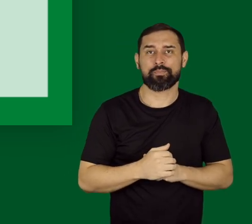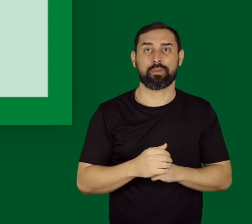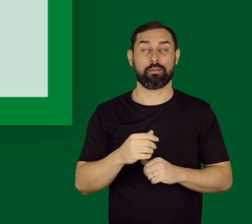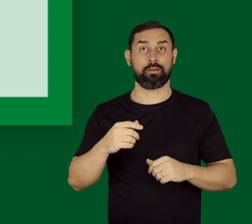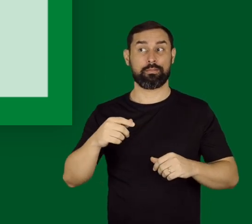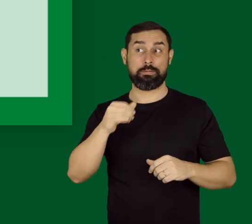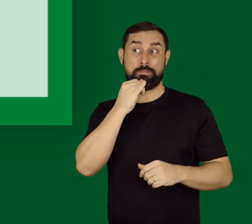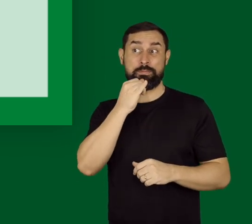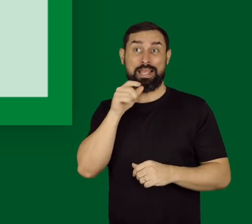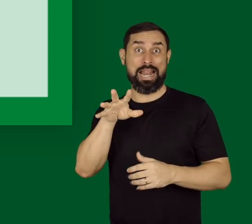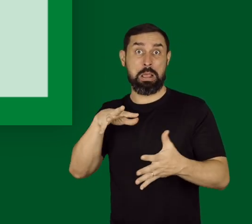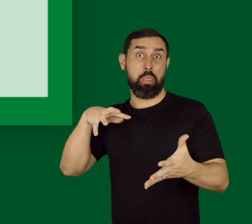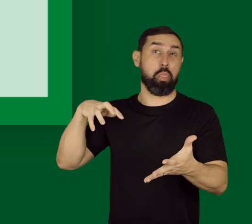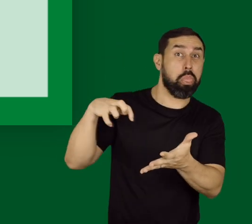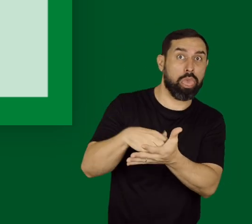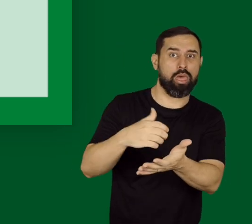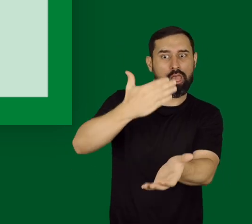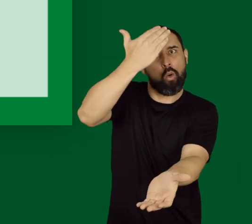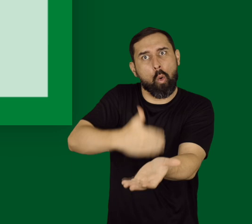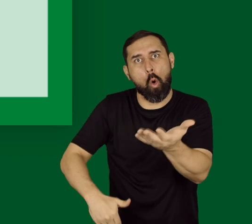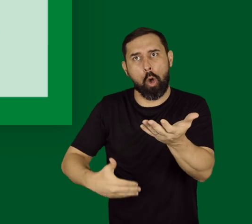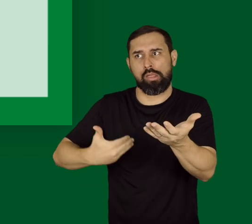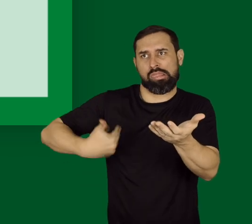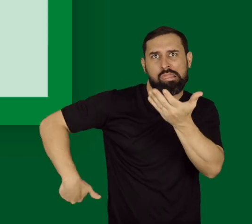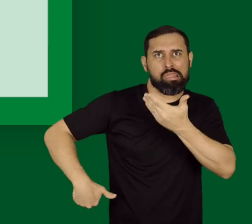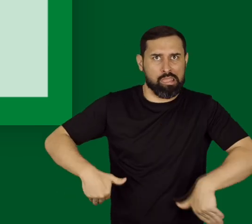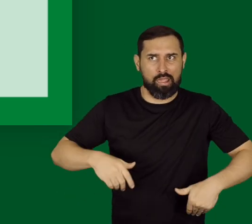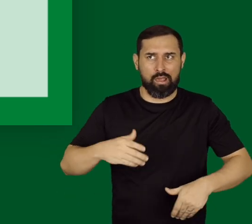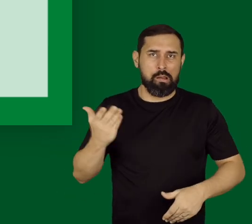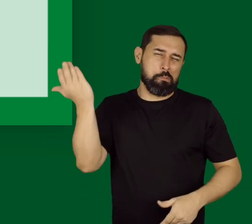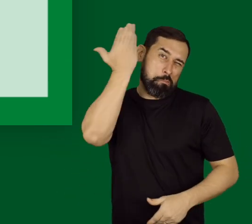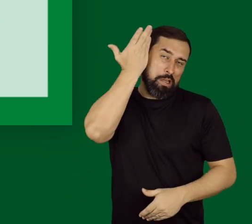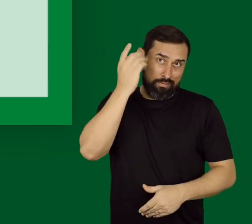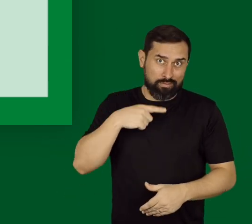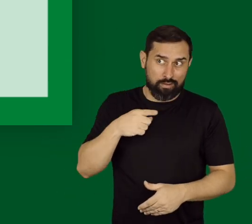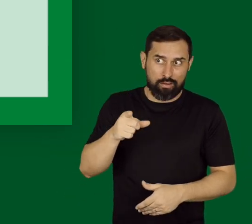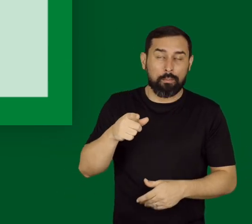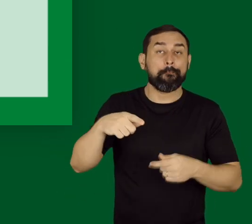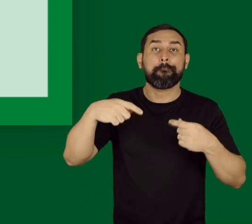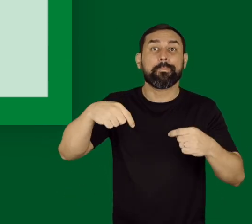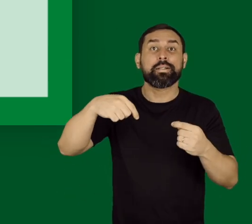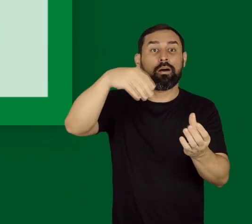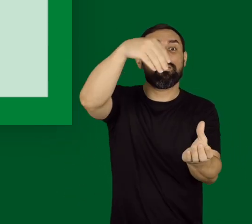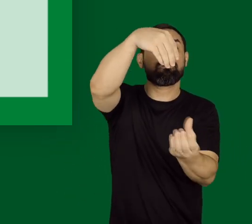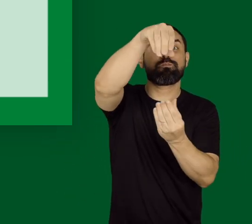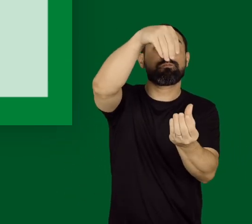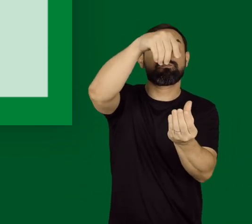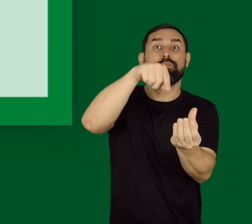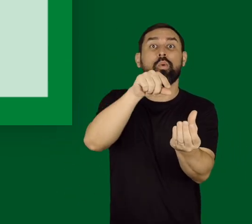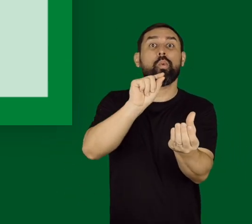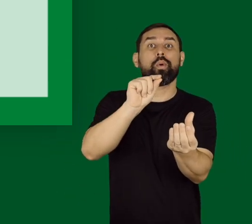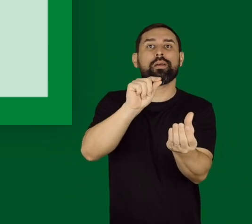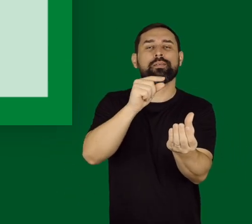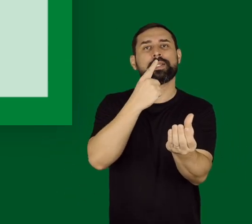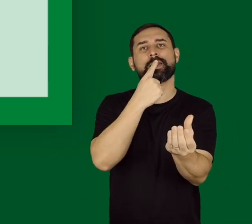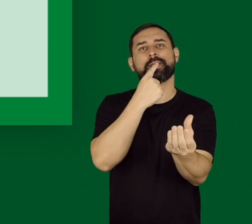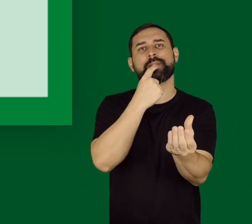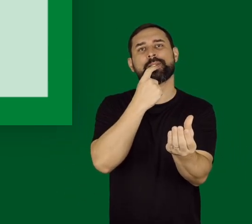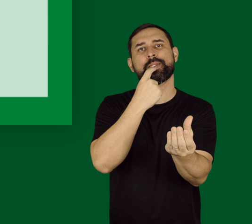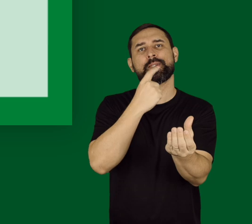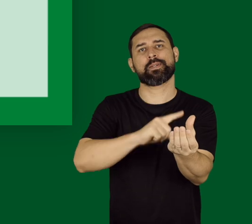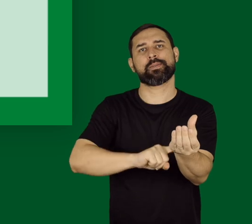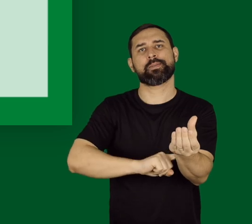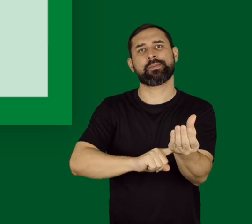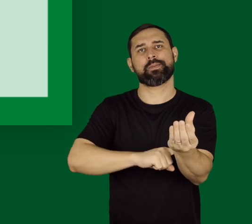também essa última recomendação da American Heart é que a gente, numa situação de trauma, a gente tem que lembrar que a